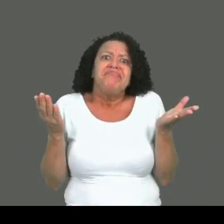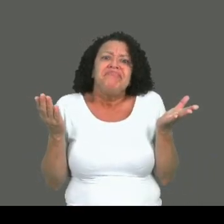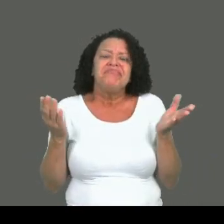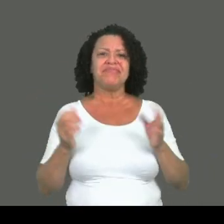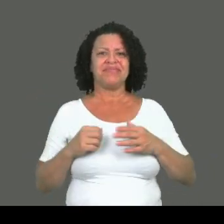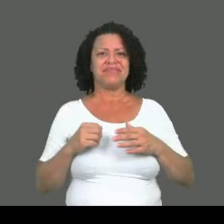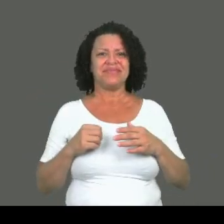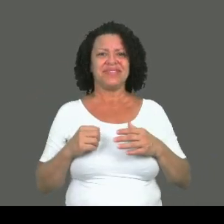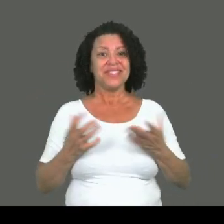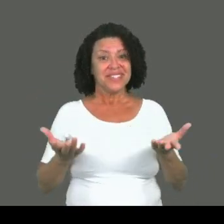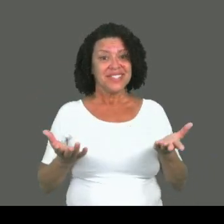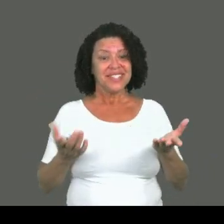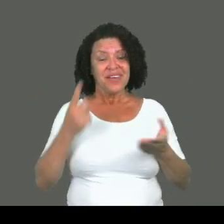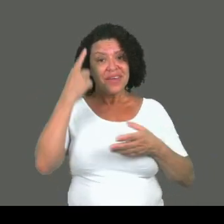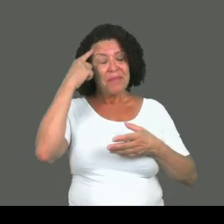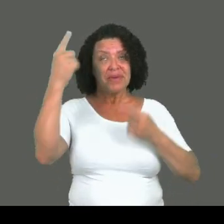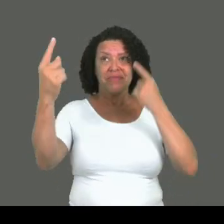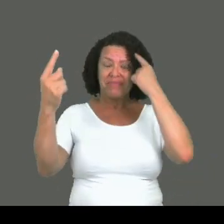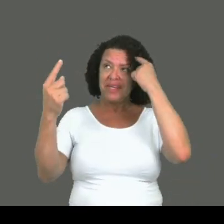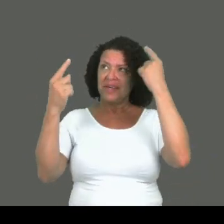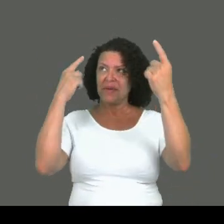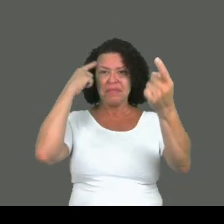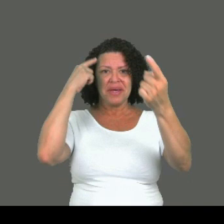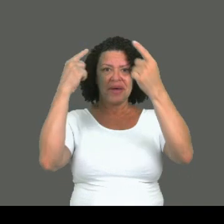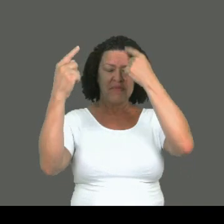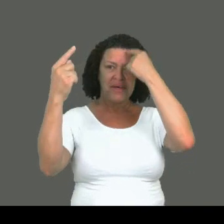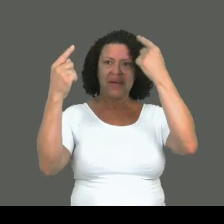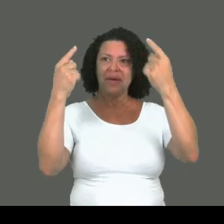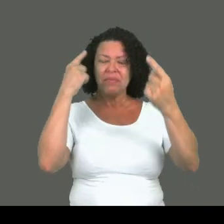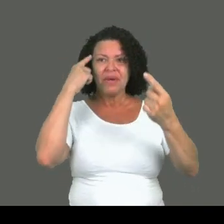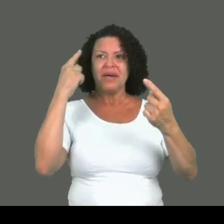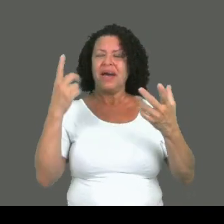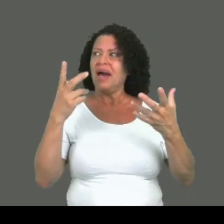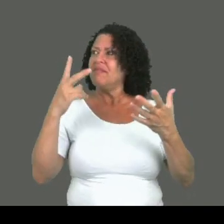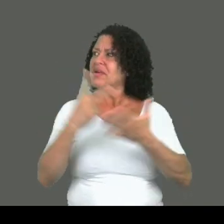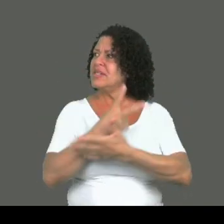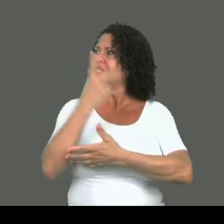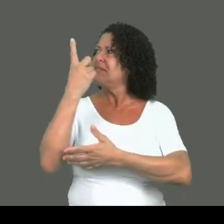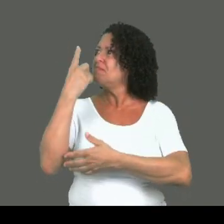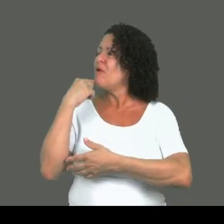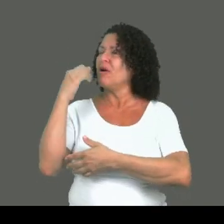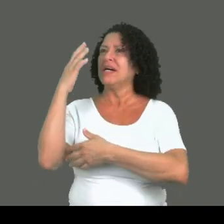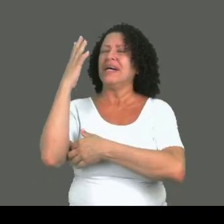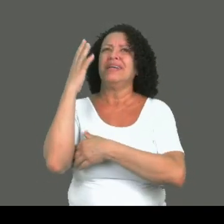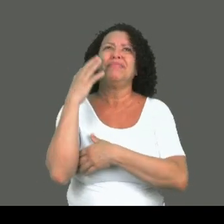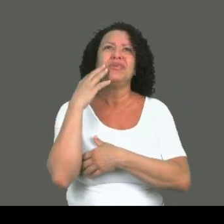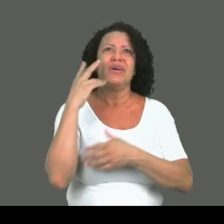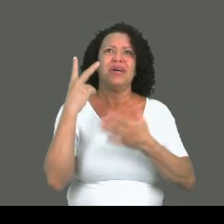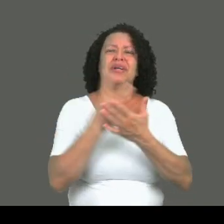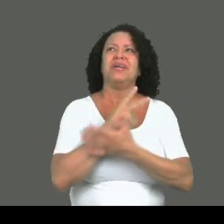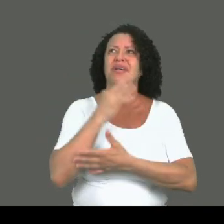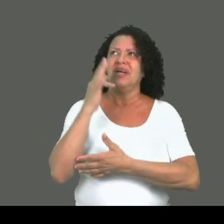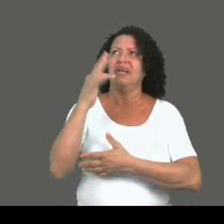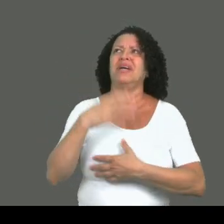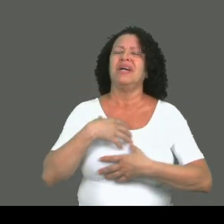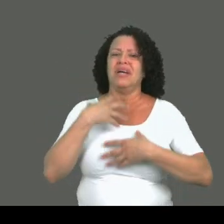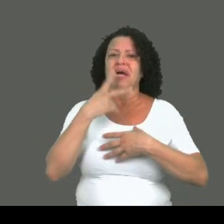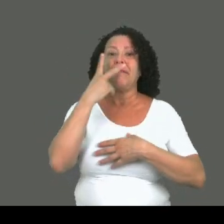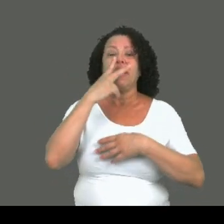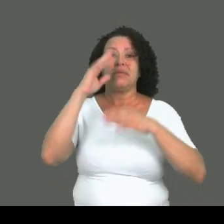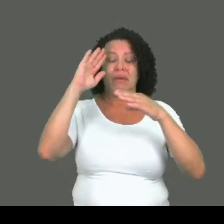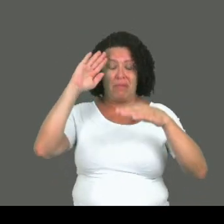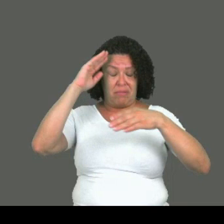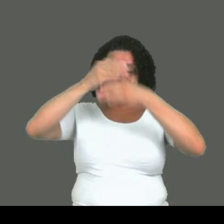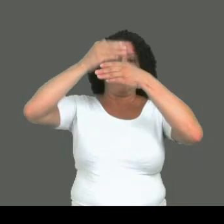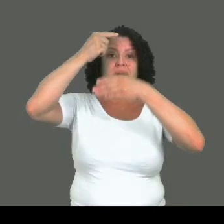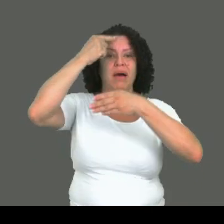ficar criando aqueles empecilhos e aquelas ilusões mentalmente que nos bloqueiam, que nos